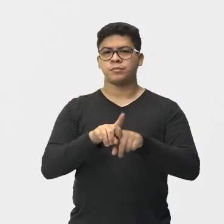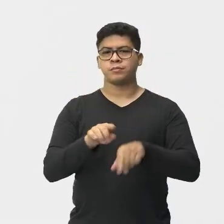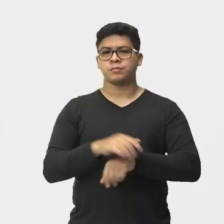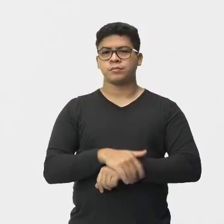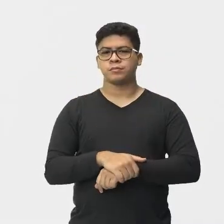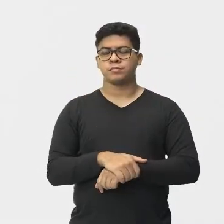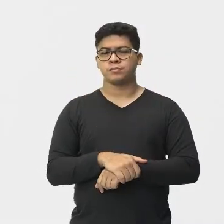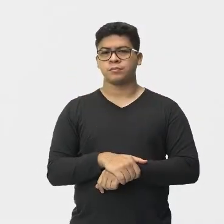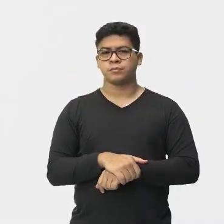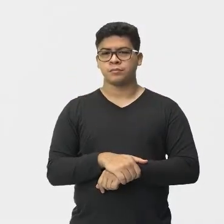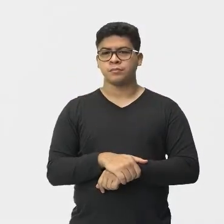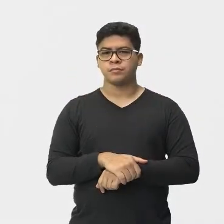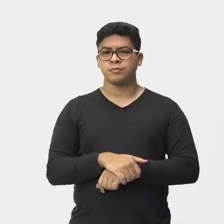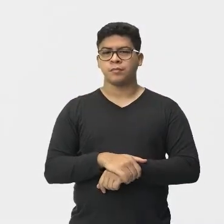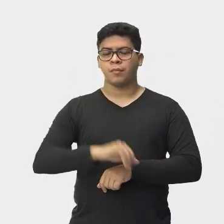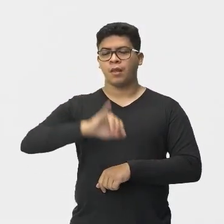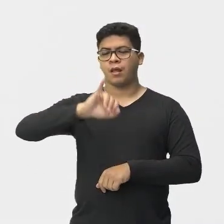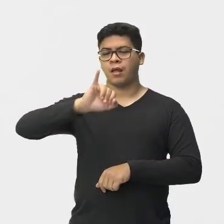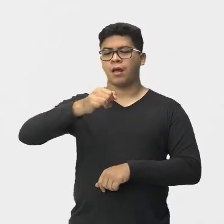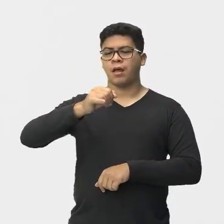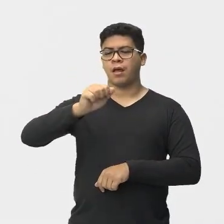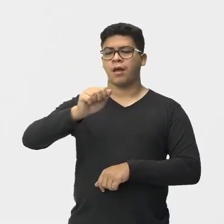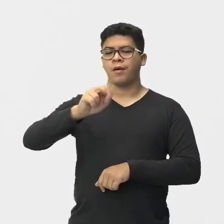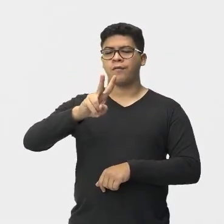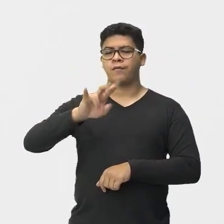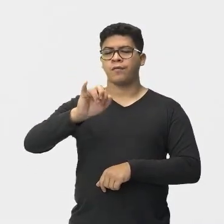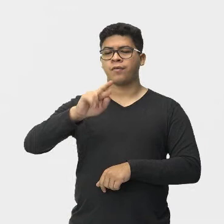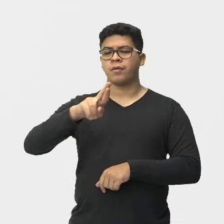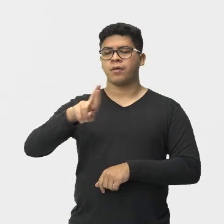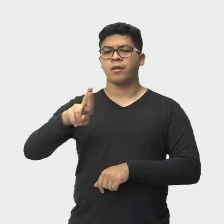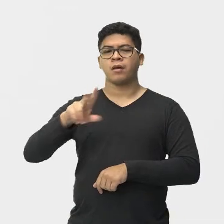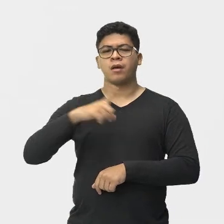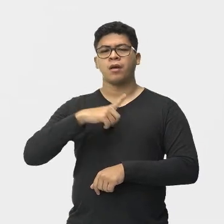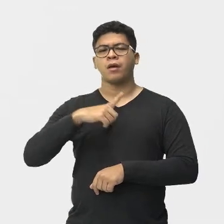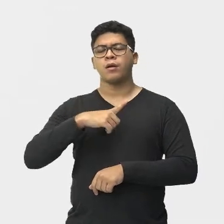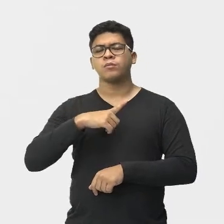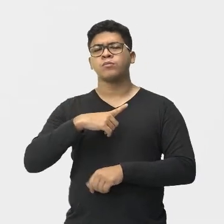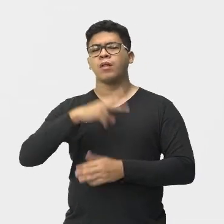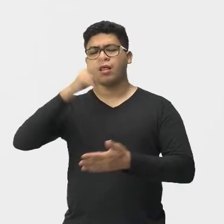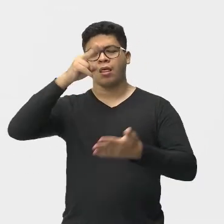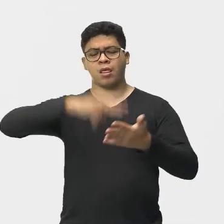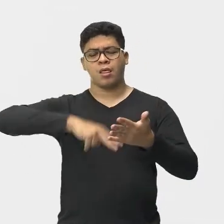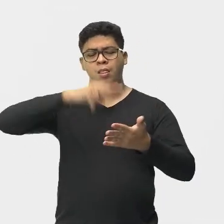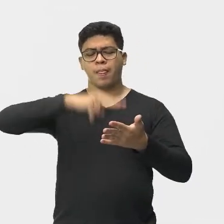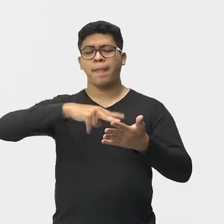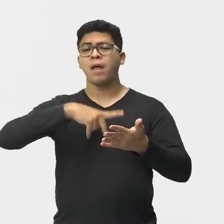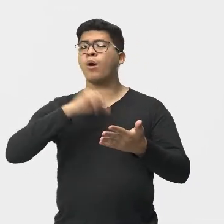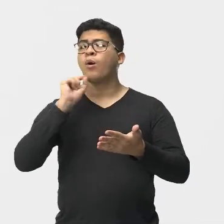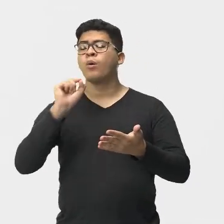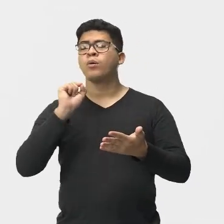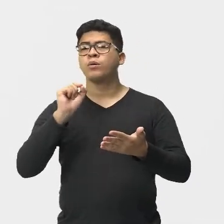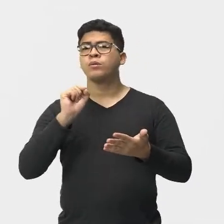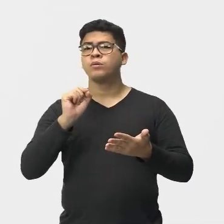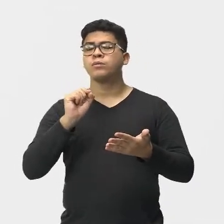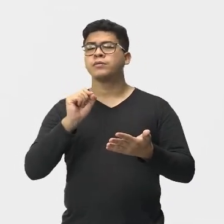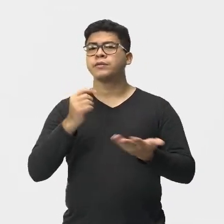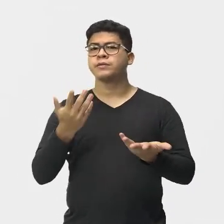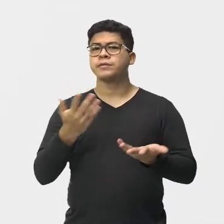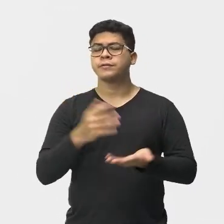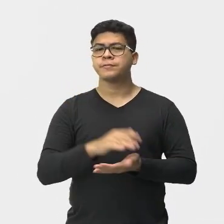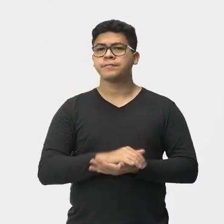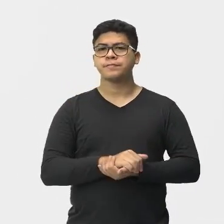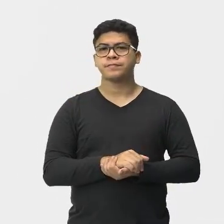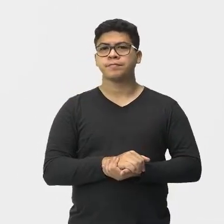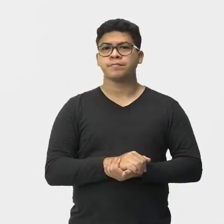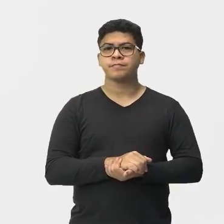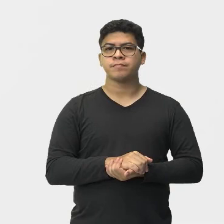Temos aqui, ó, Javier lee el periódico para su madre, não é isso? Então, eu estou dizendo que